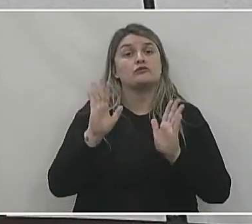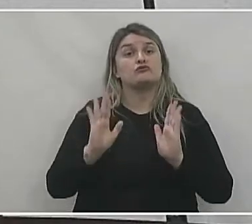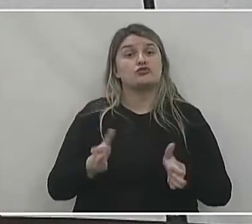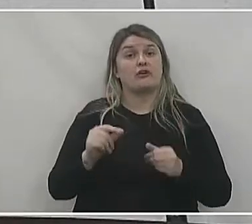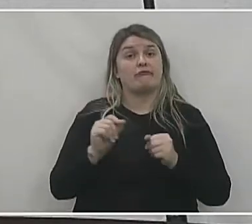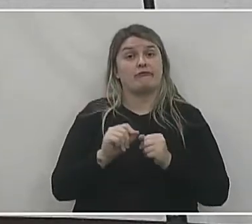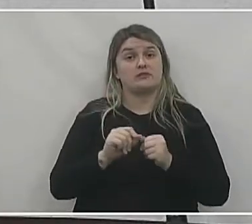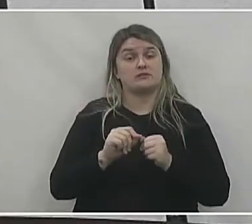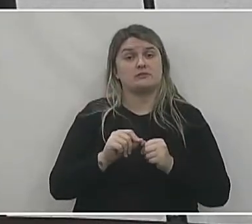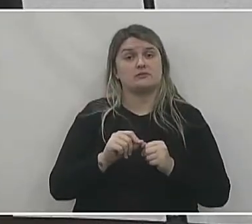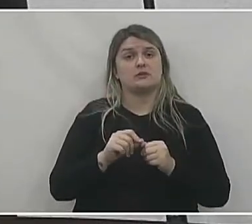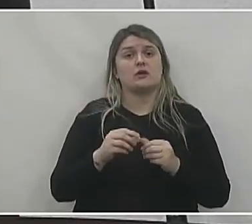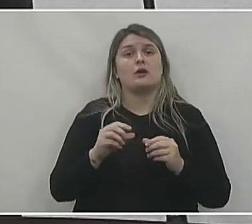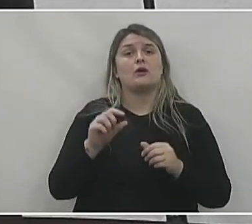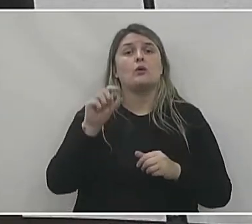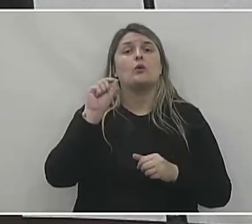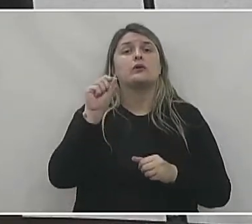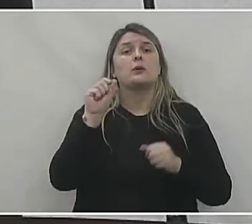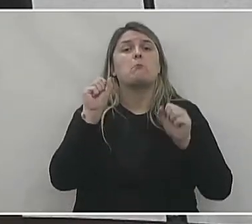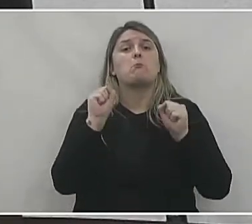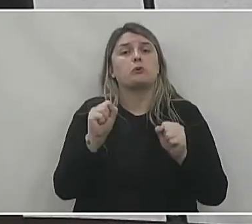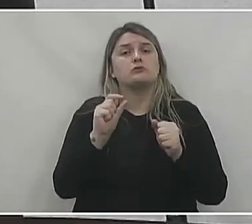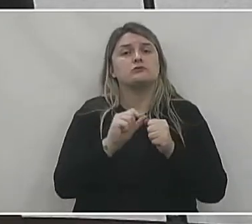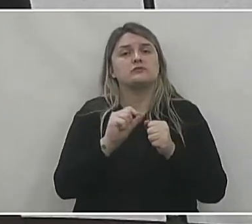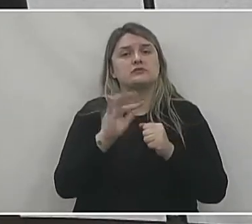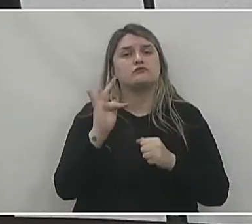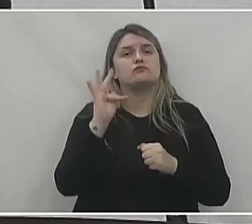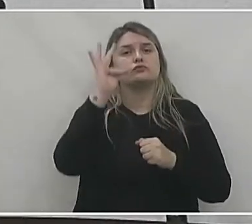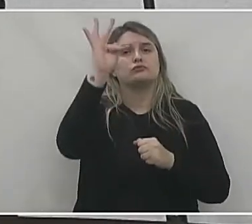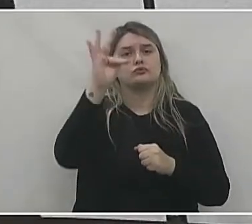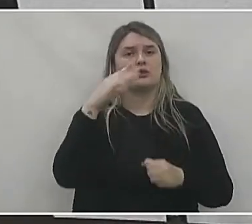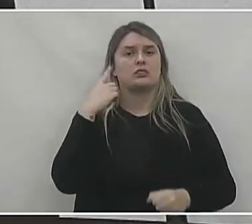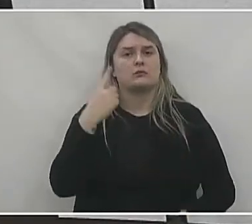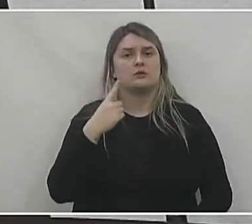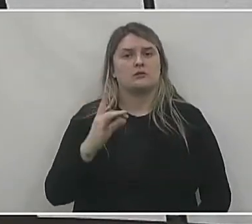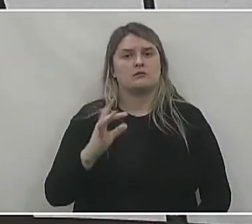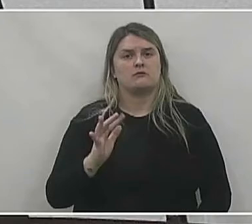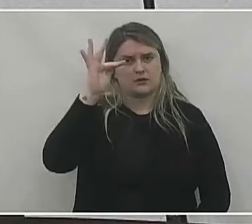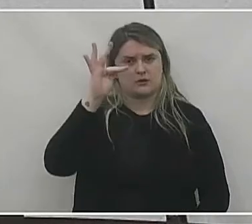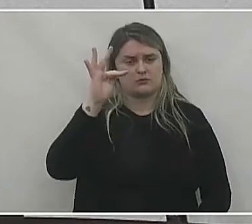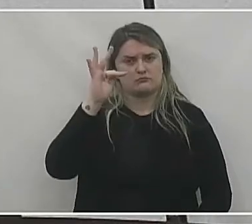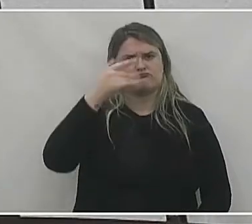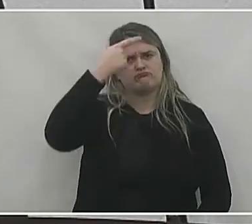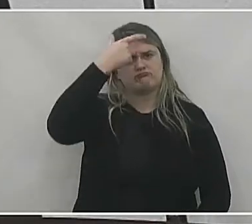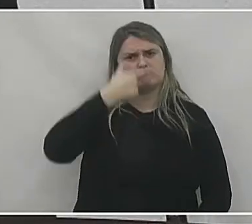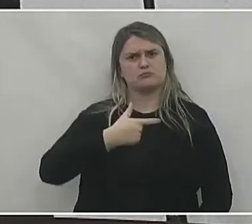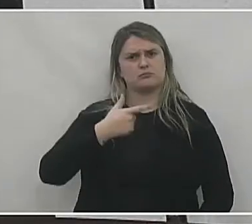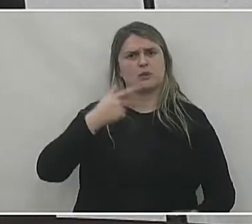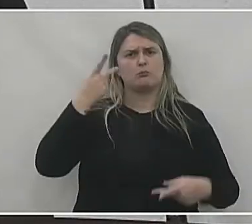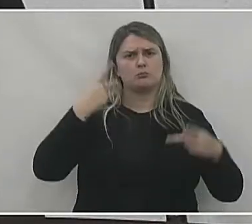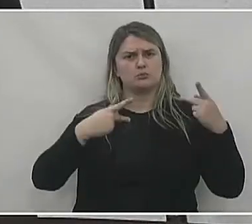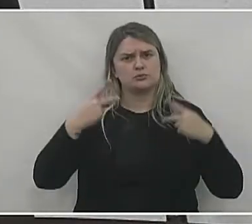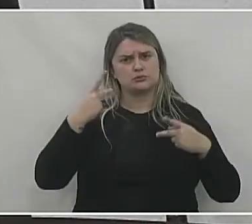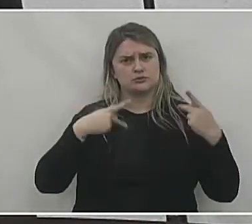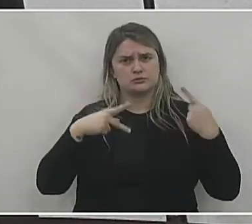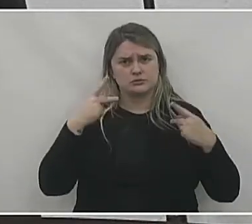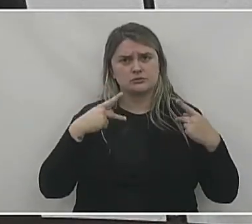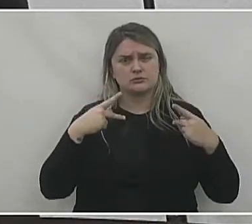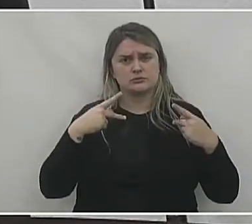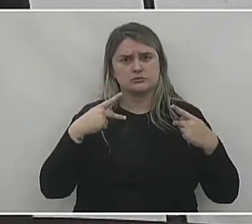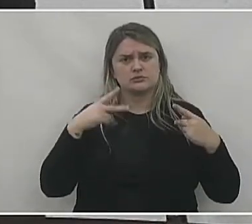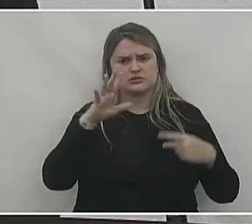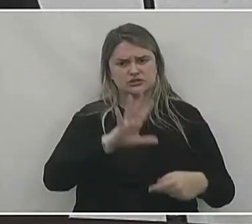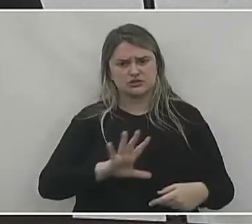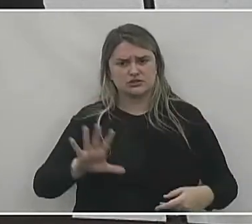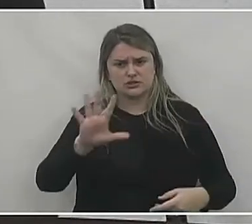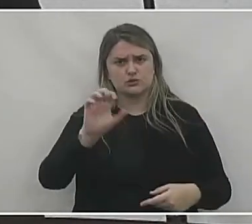fiz e o que eu posso fazer como deputado federal. E nós que somos agentes políticos da